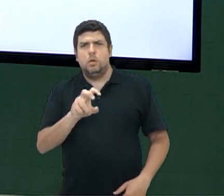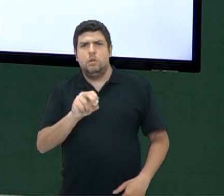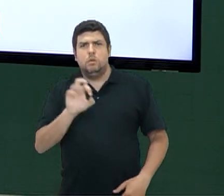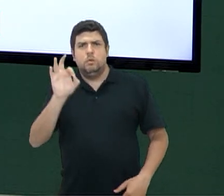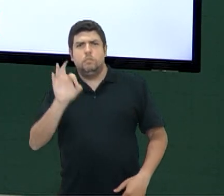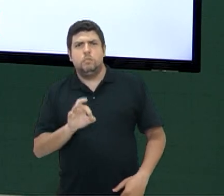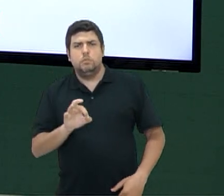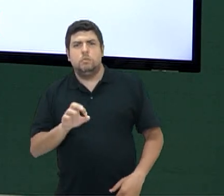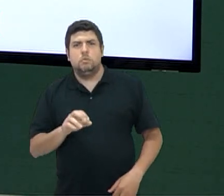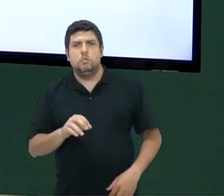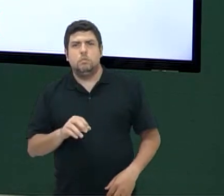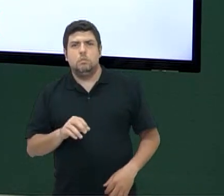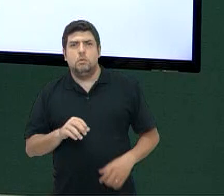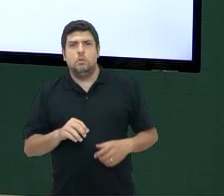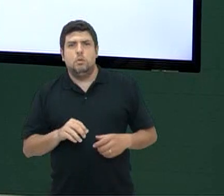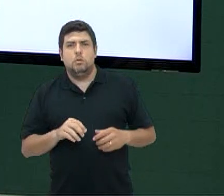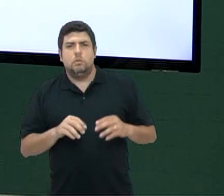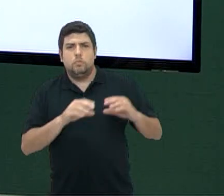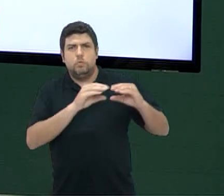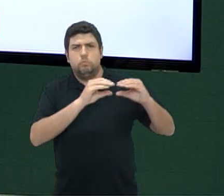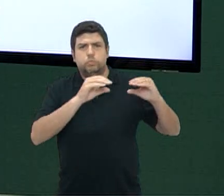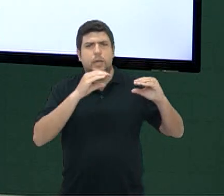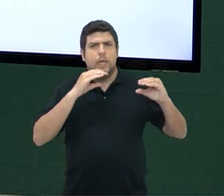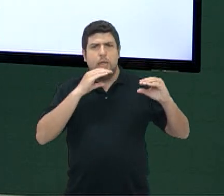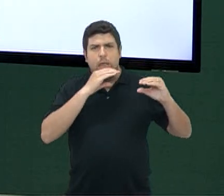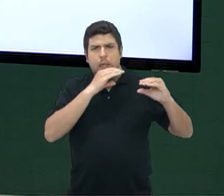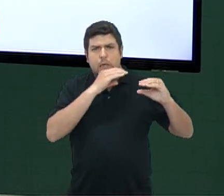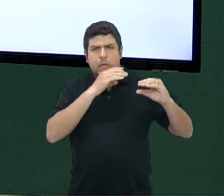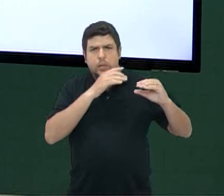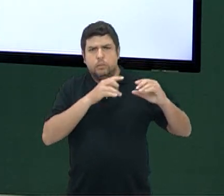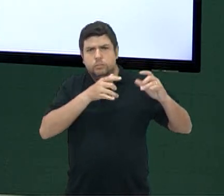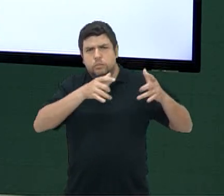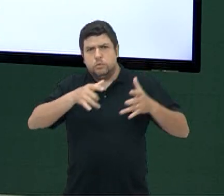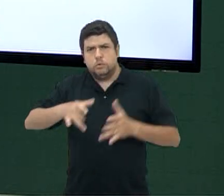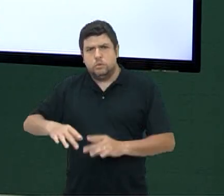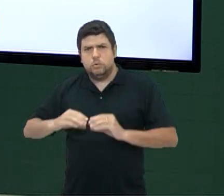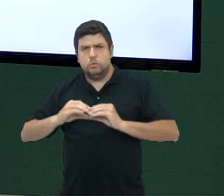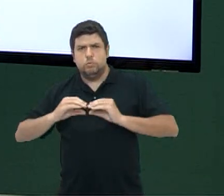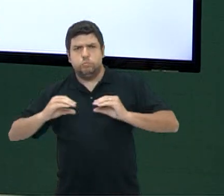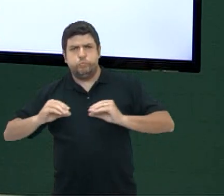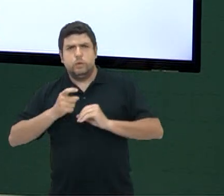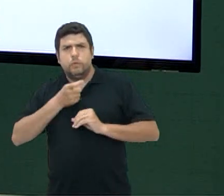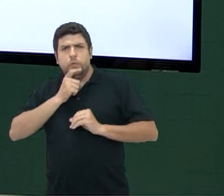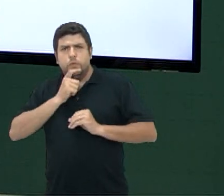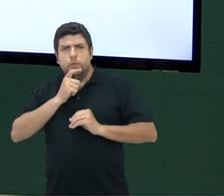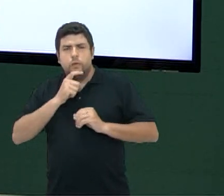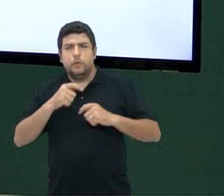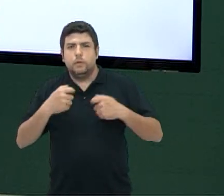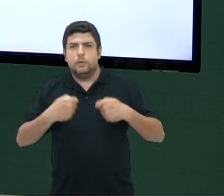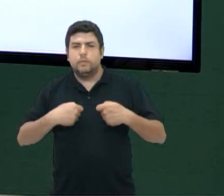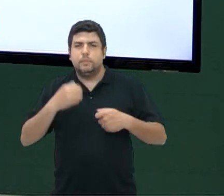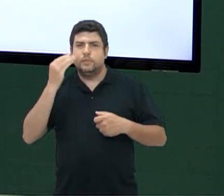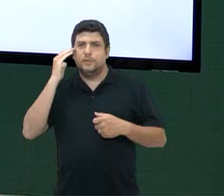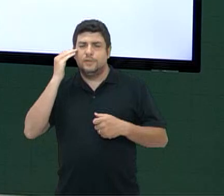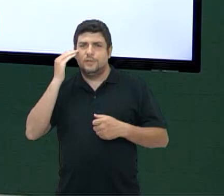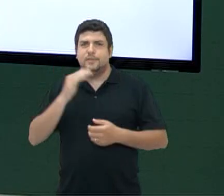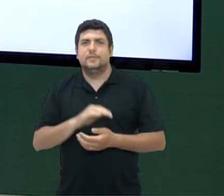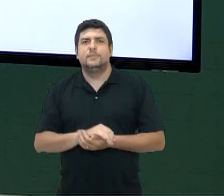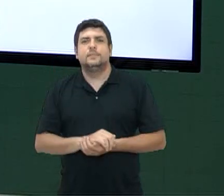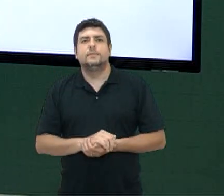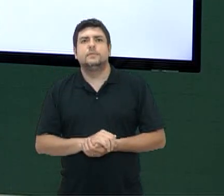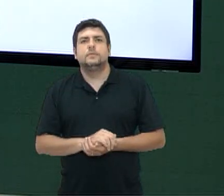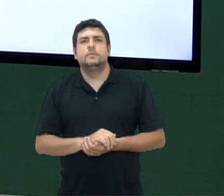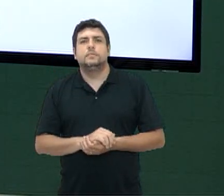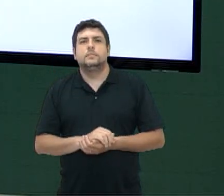e acabou avançando para a fonte fria, ok? Então isso é importante que vocês compreendam ao longo do processo, certo? Avançando para a